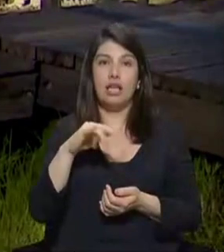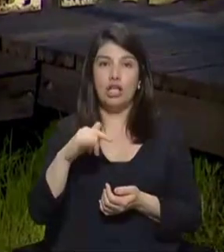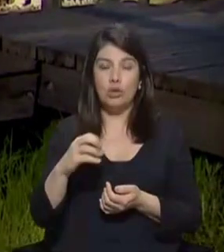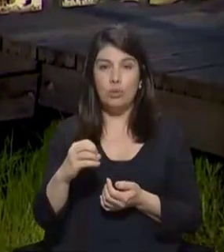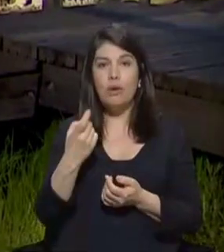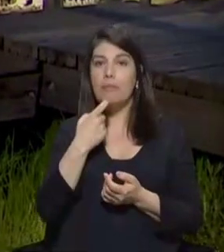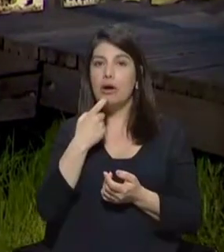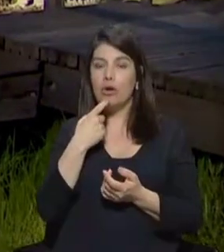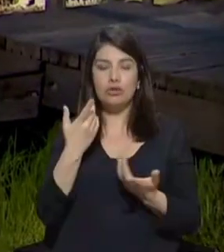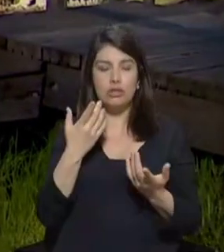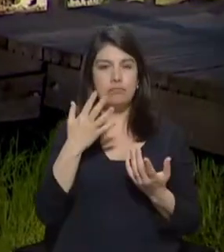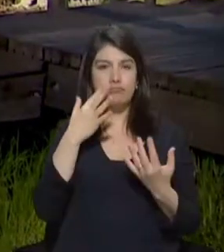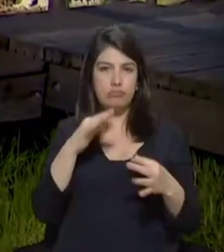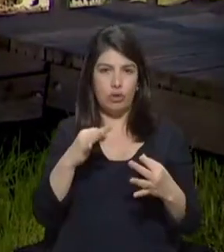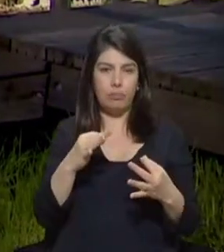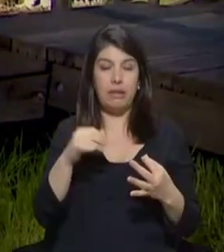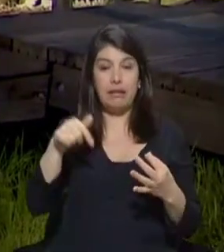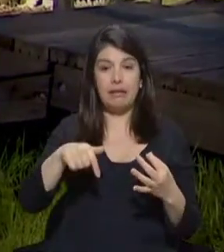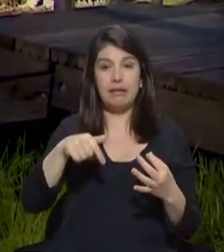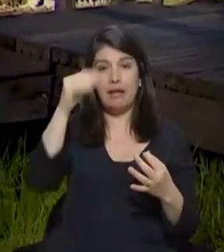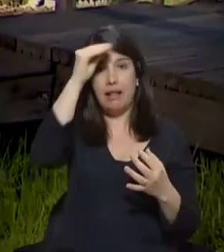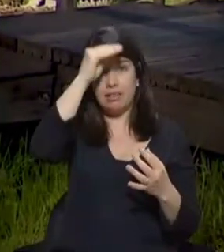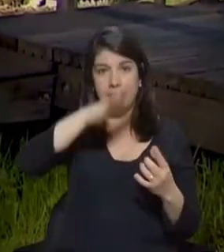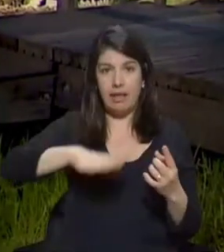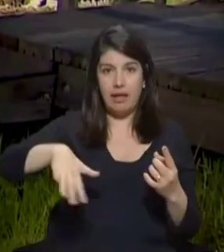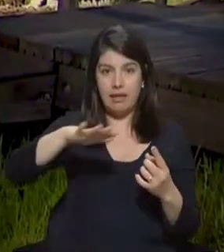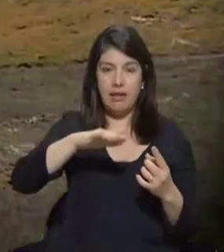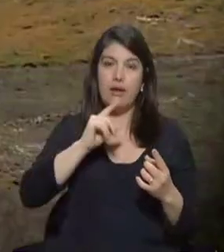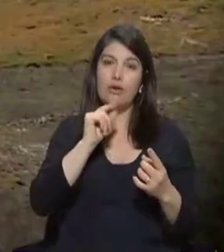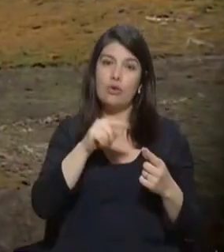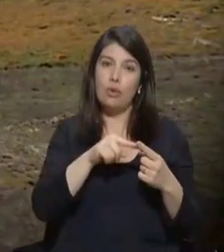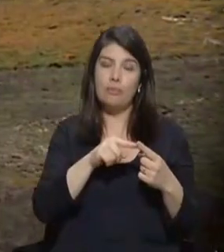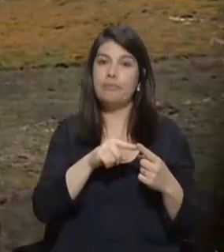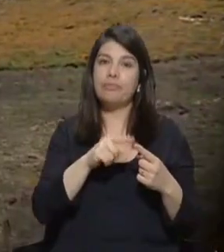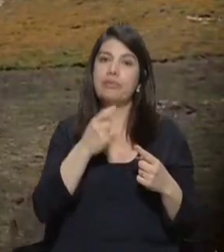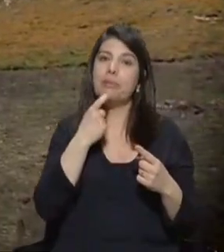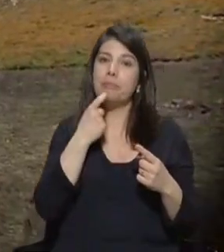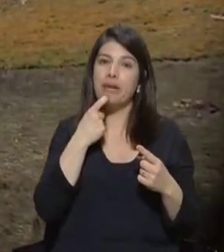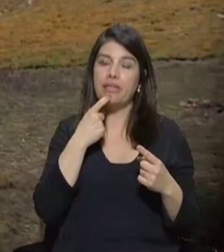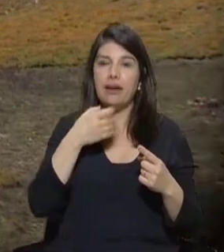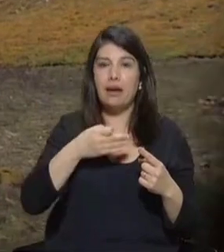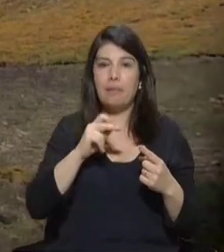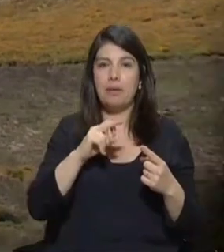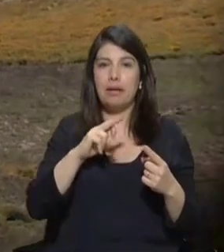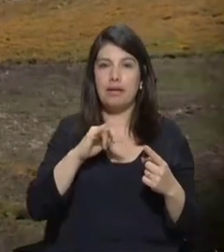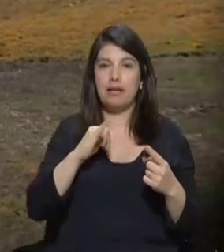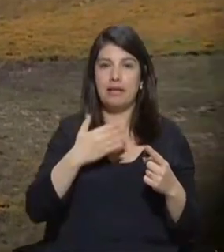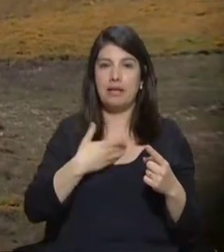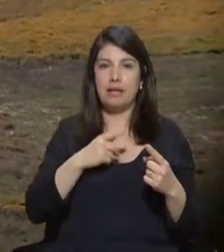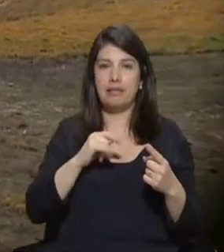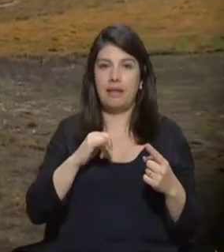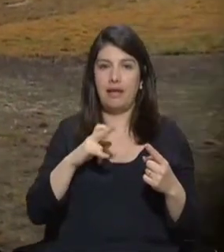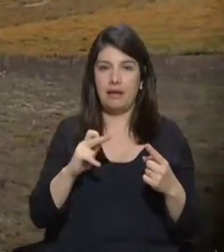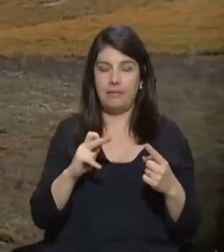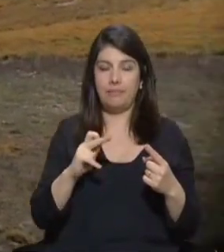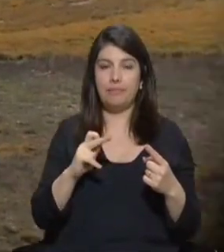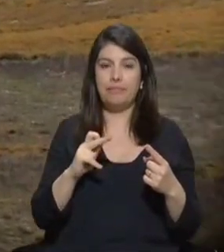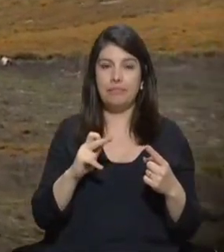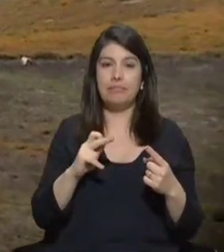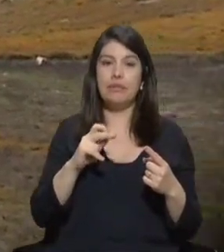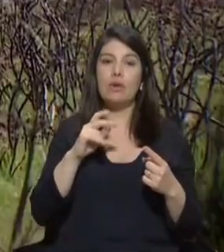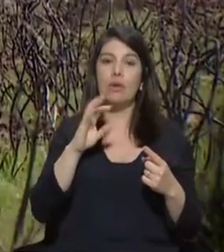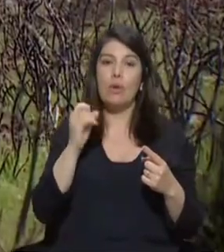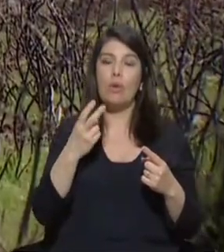aldeia da Castanheira temos este, que popularmente é designado como pedra parideira, mas que, do ponto de vista científico, denominamos como